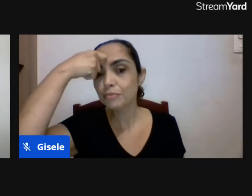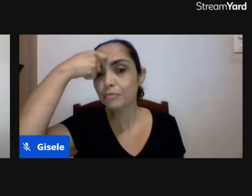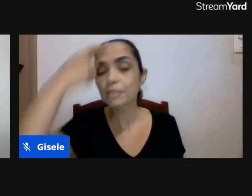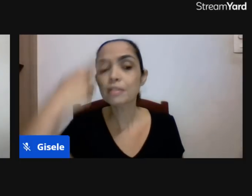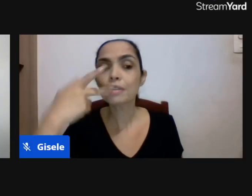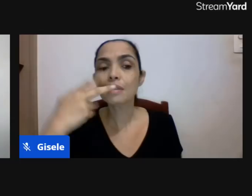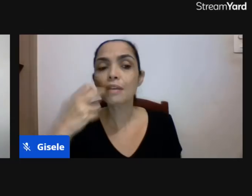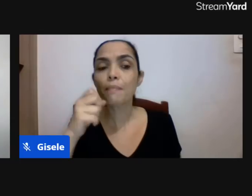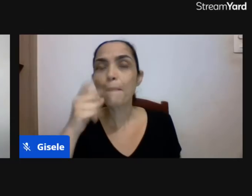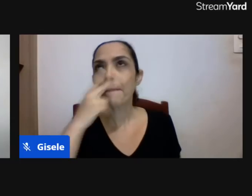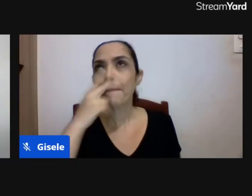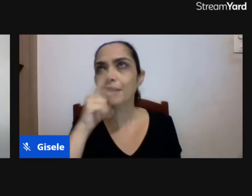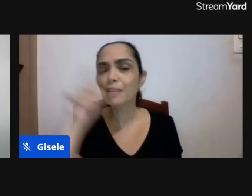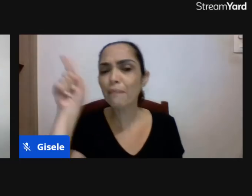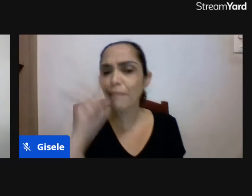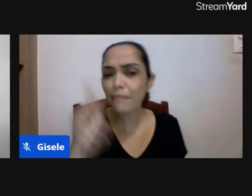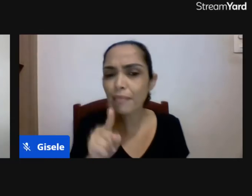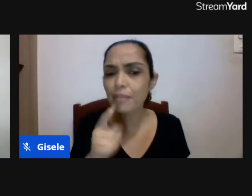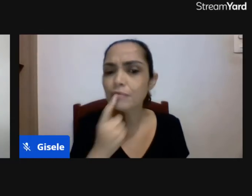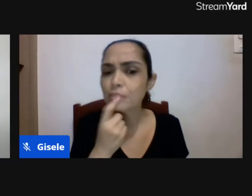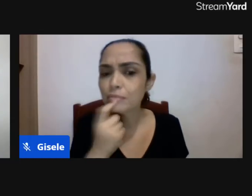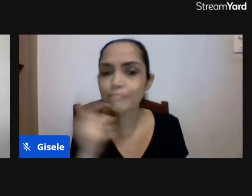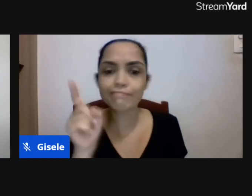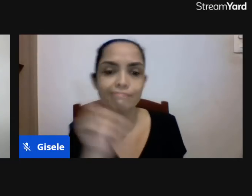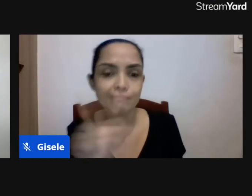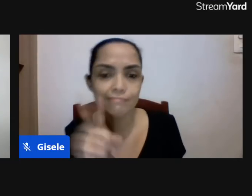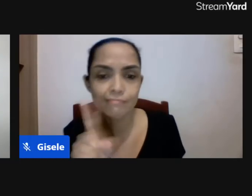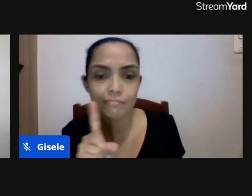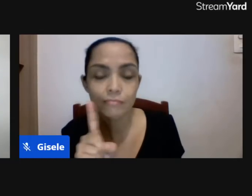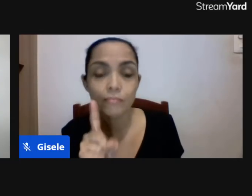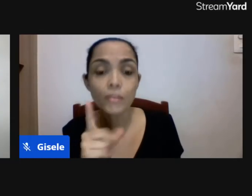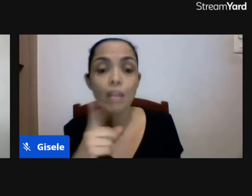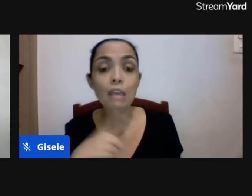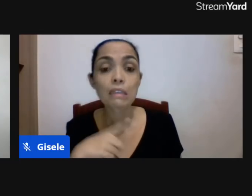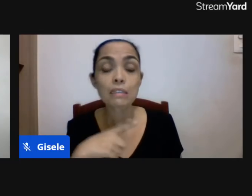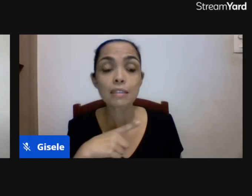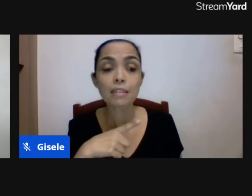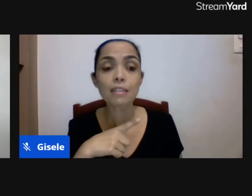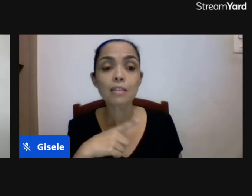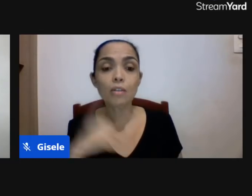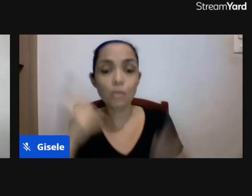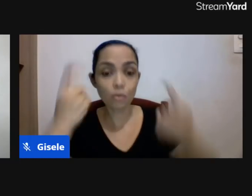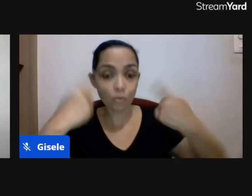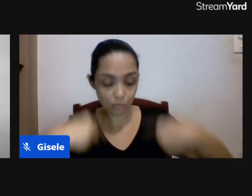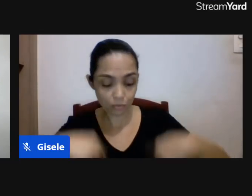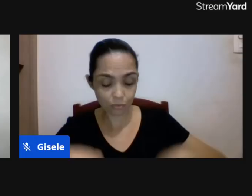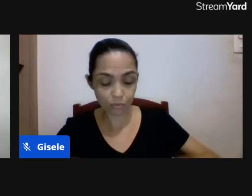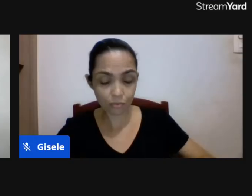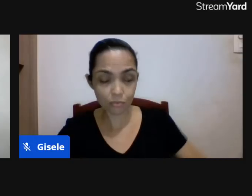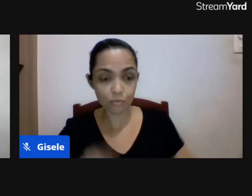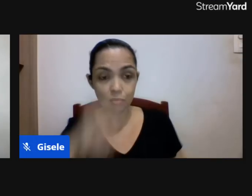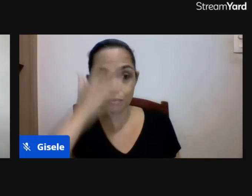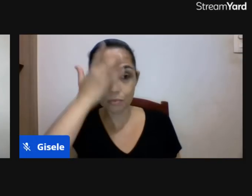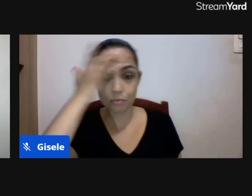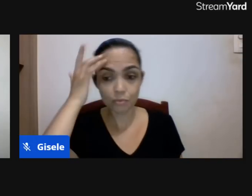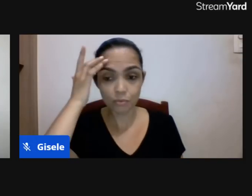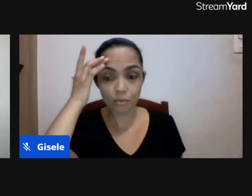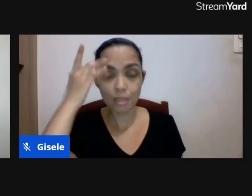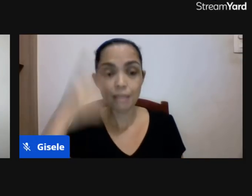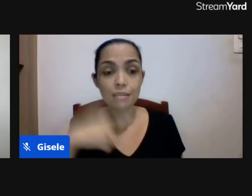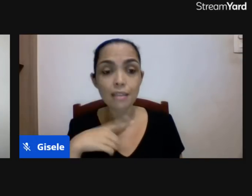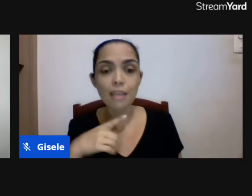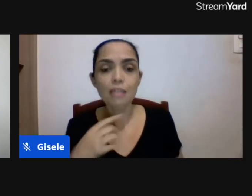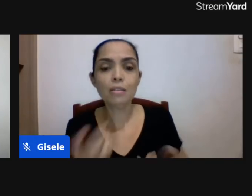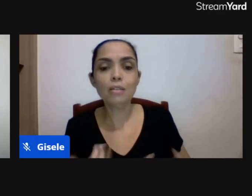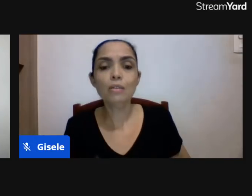produz um raio infravermelho. Na verdade, todo objeto, todo organismo, todo ser, ele produz calor.